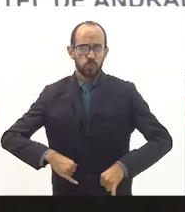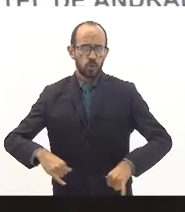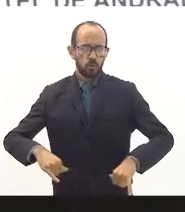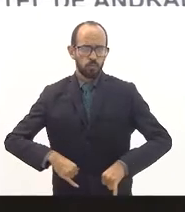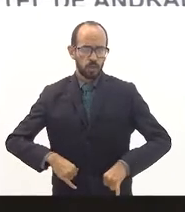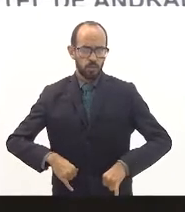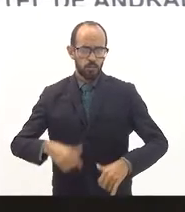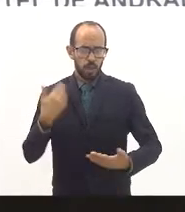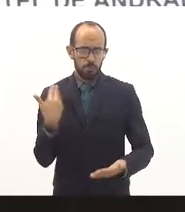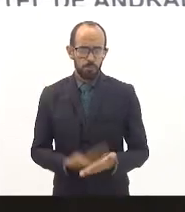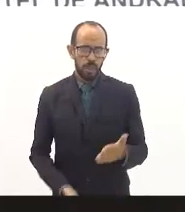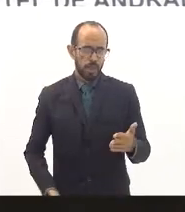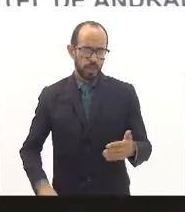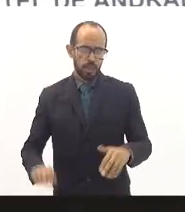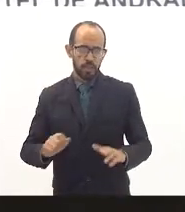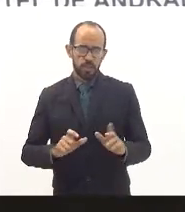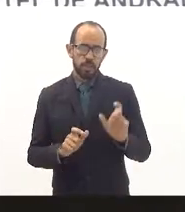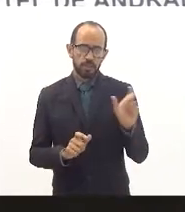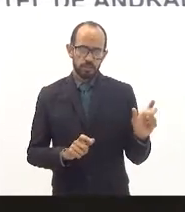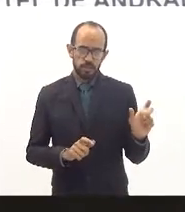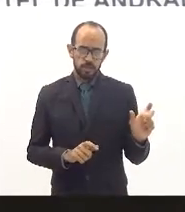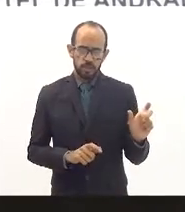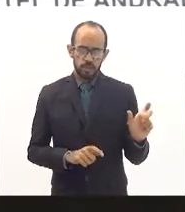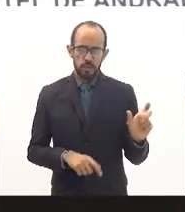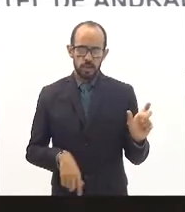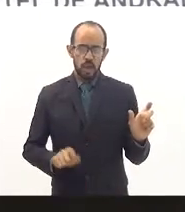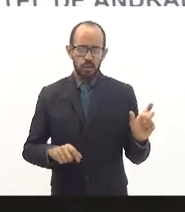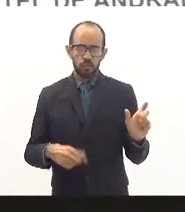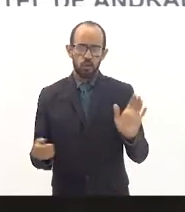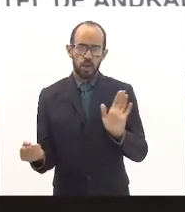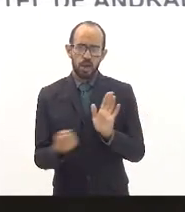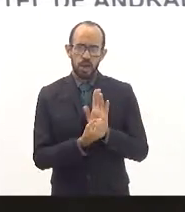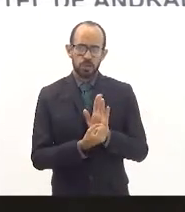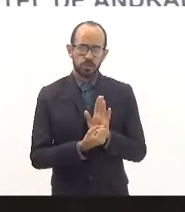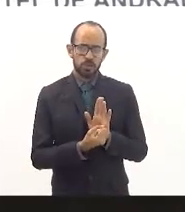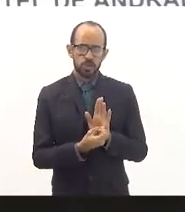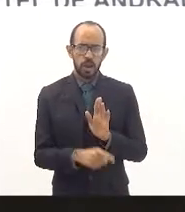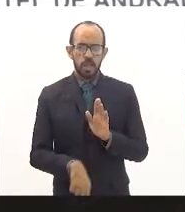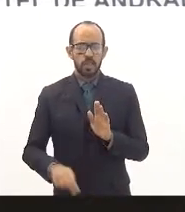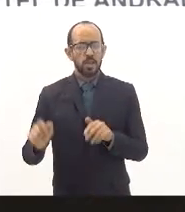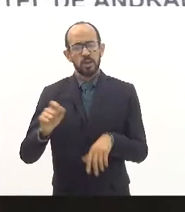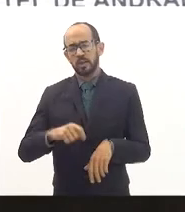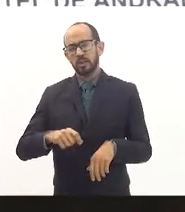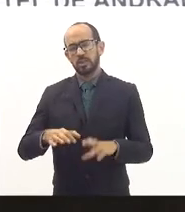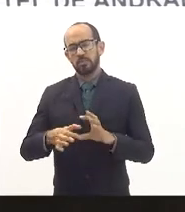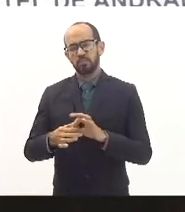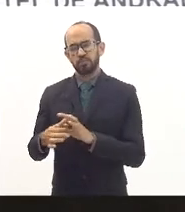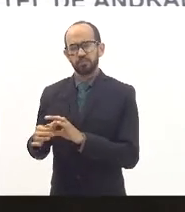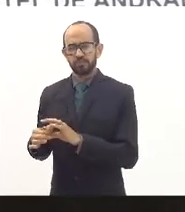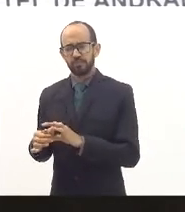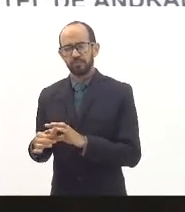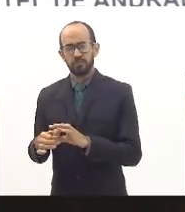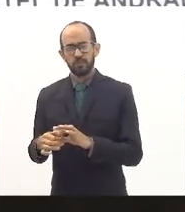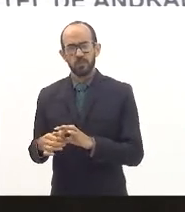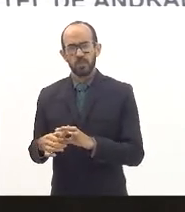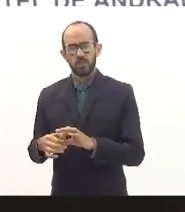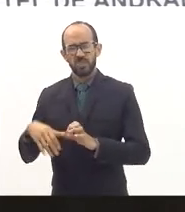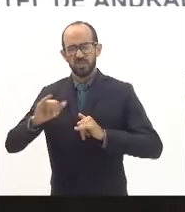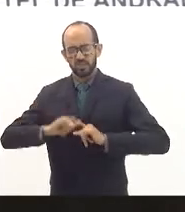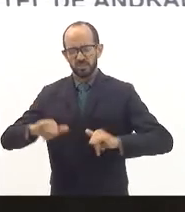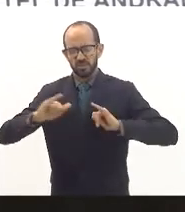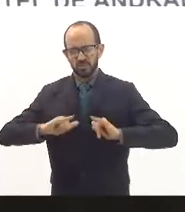da sigla histórica ficou registrada na dramática cena vinculada por todos os meios